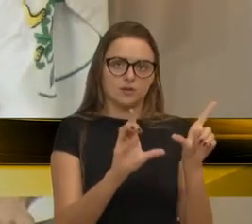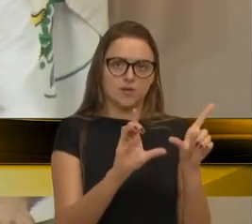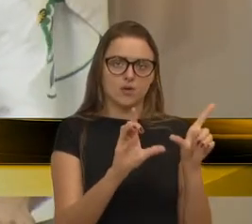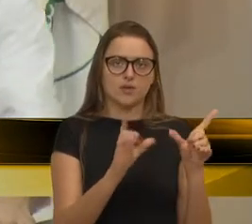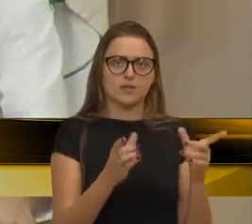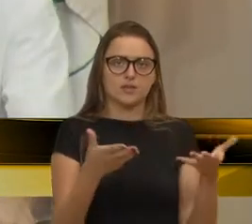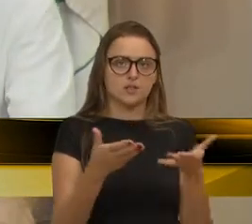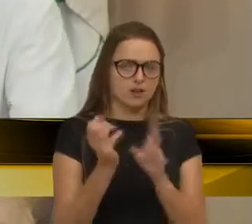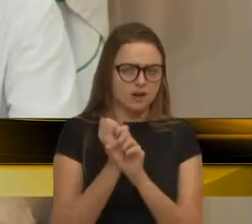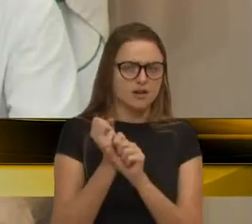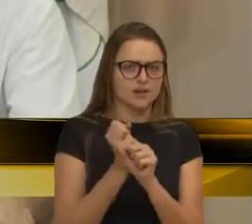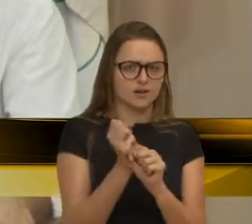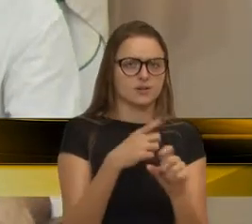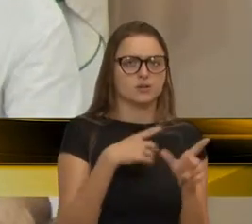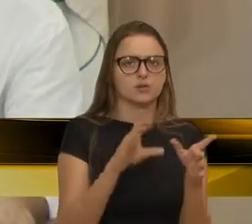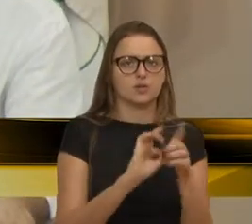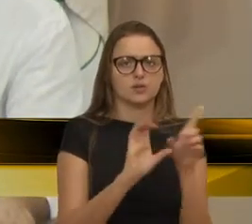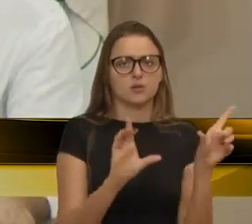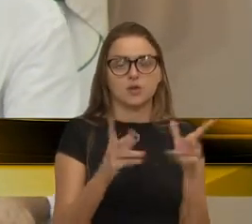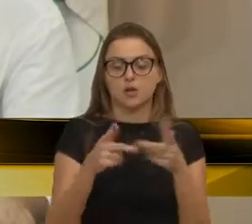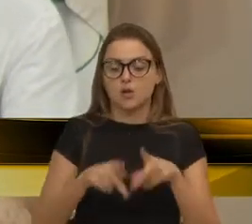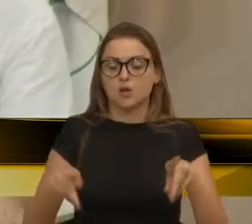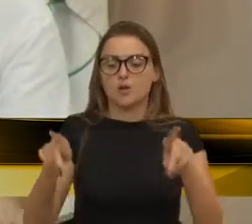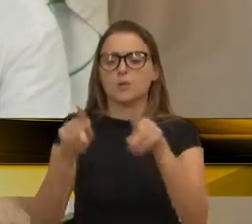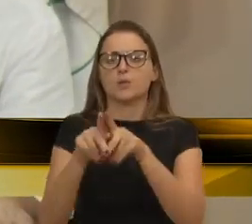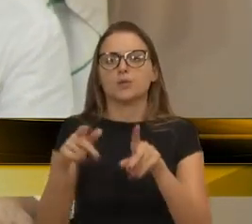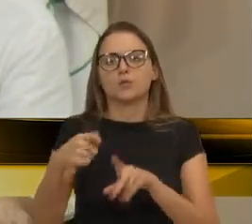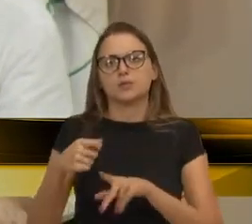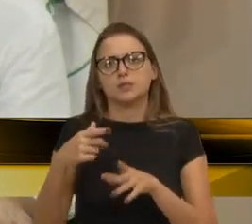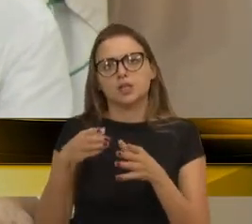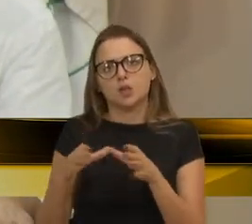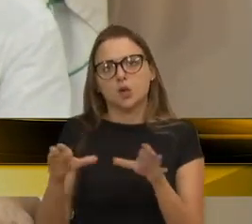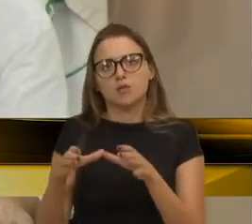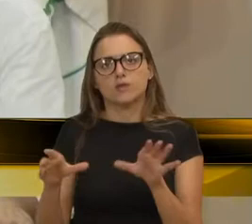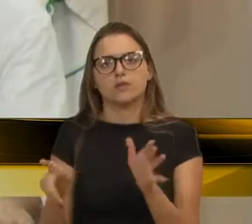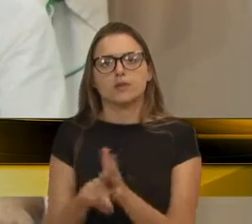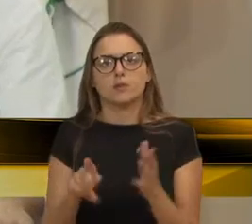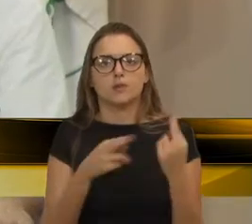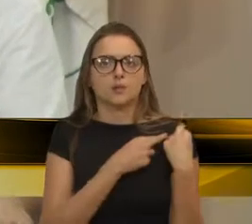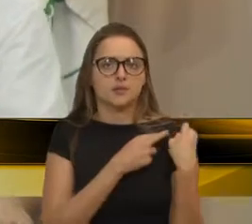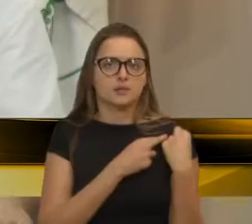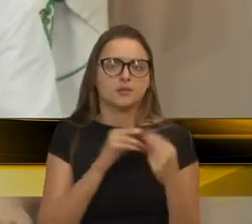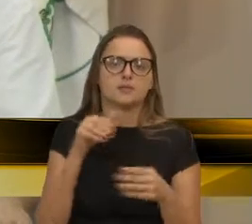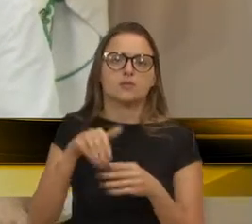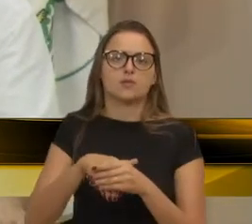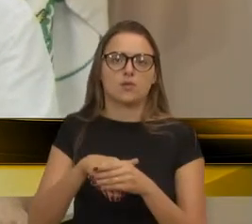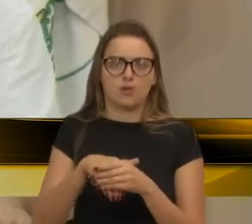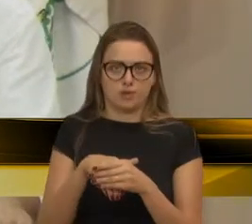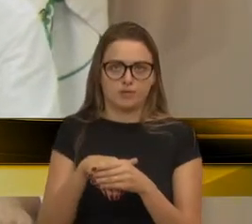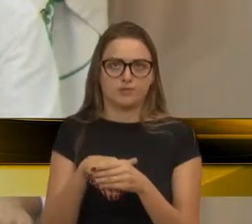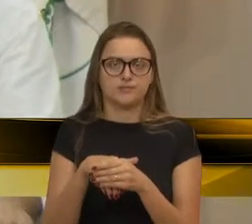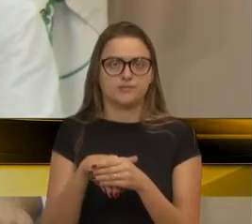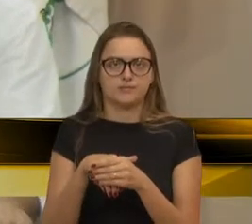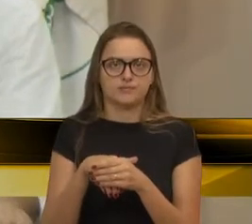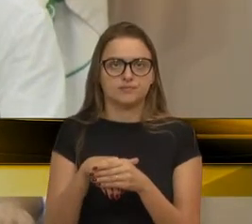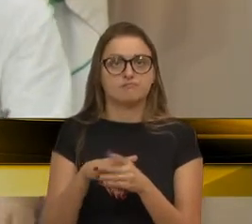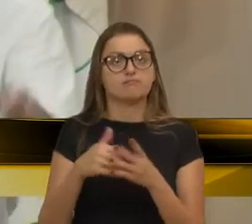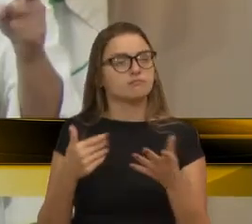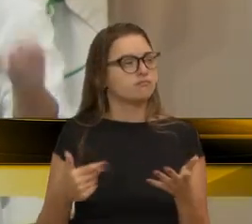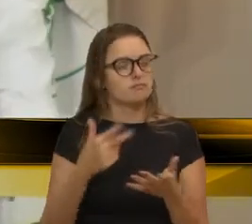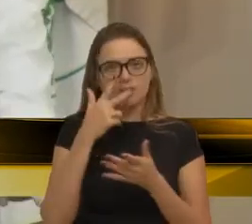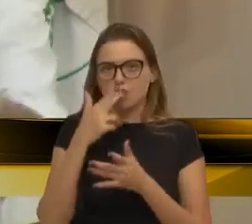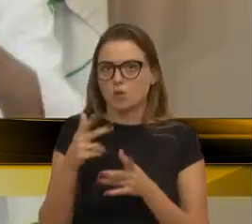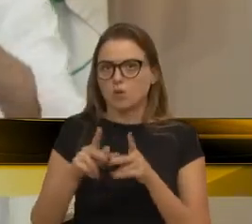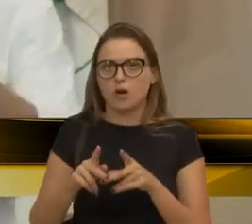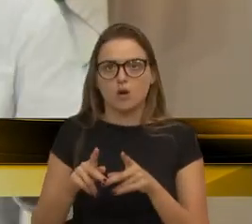meia-idade, onde um povo tem que começar a conviver com a sua responsabilidade de votar. Esse mesmo povo